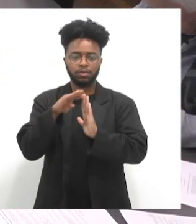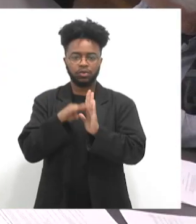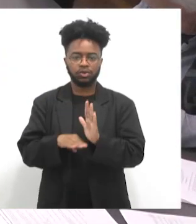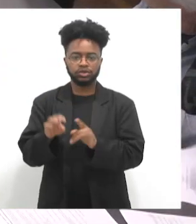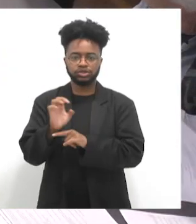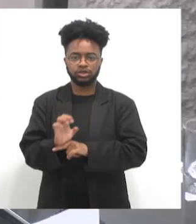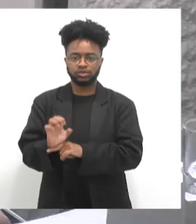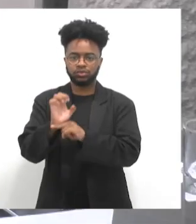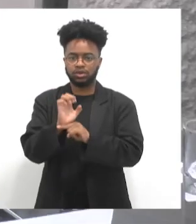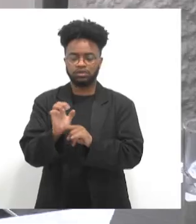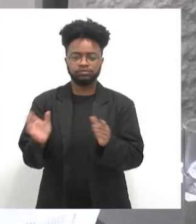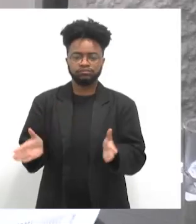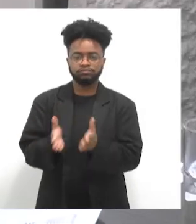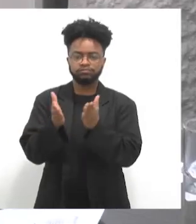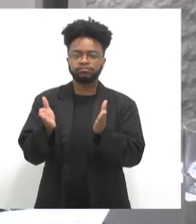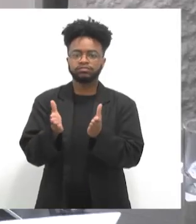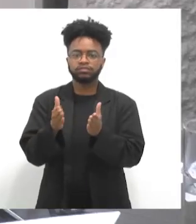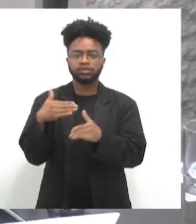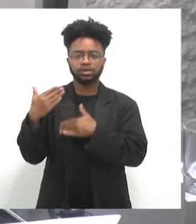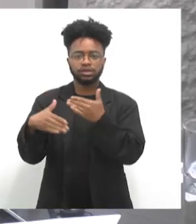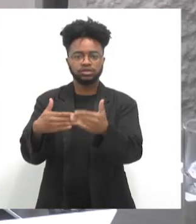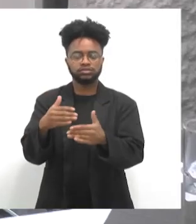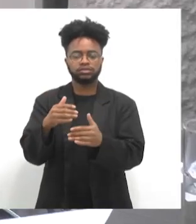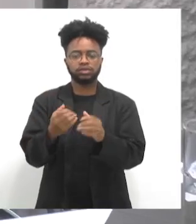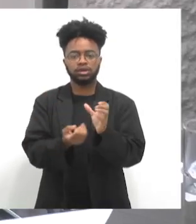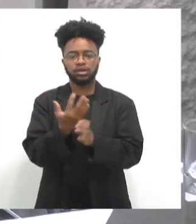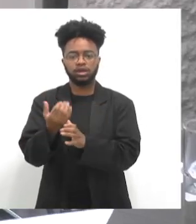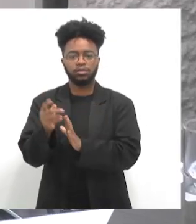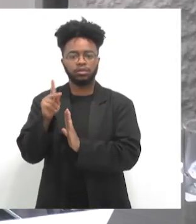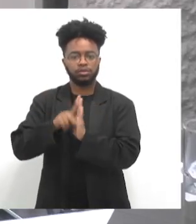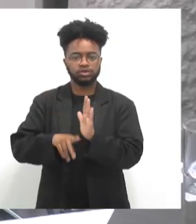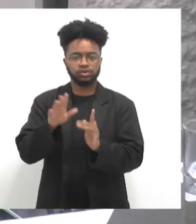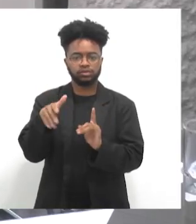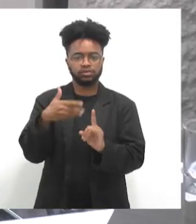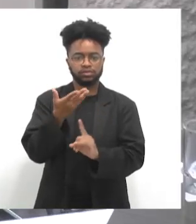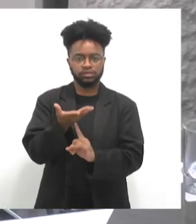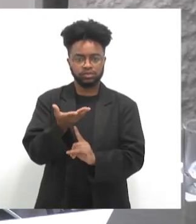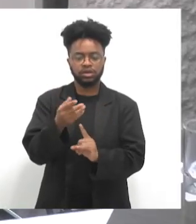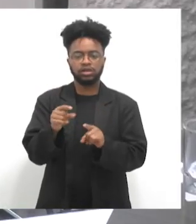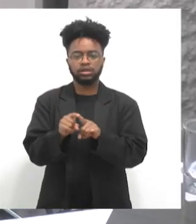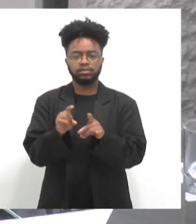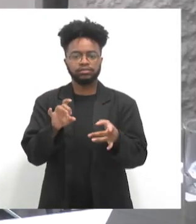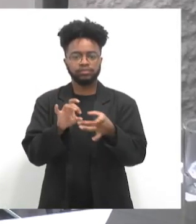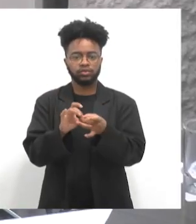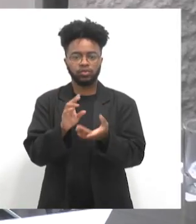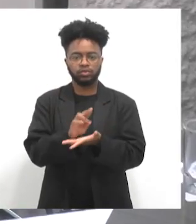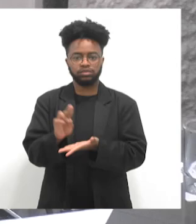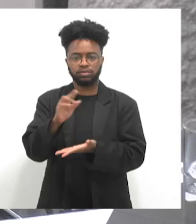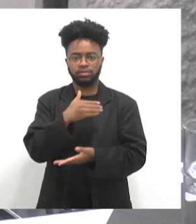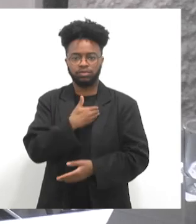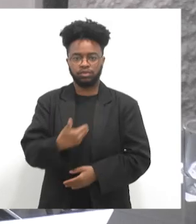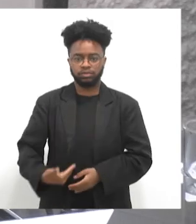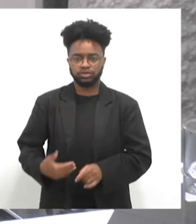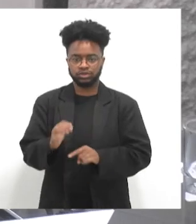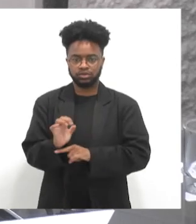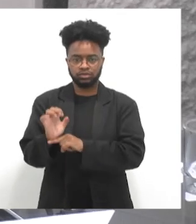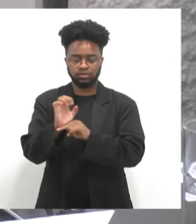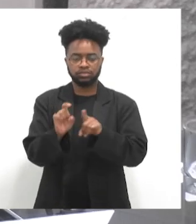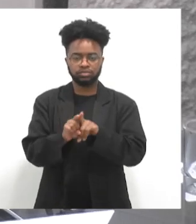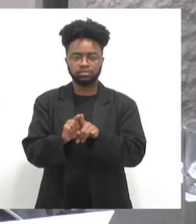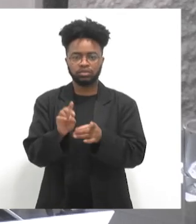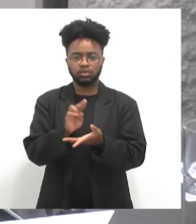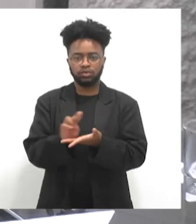de Incentivo e Fomento para Desenvolvimento e Implementação de Projetos Ambientais pelas Universidades Públicas Estaduais e pela Universidade